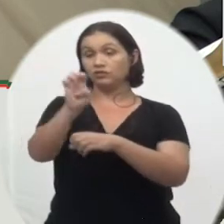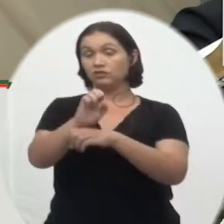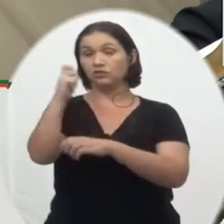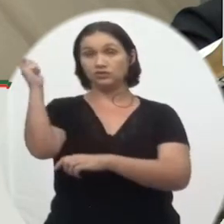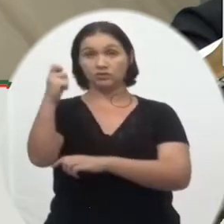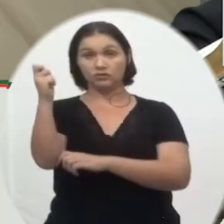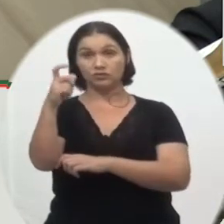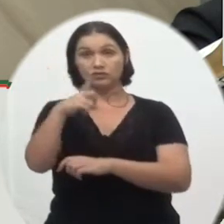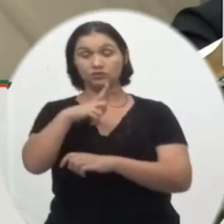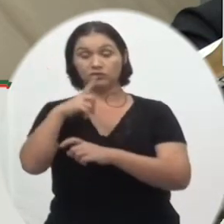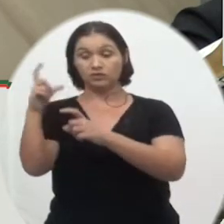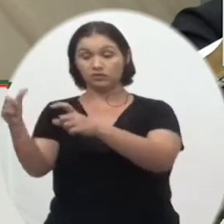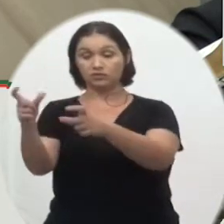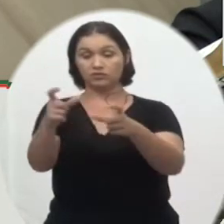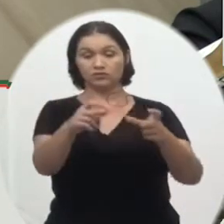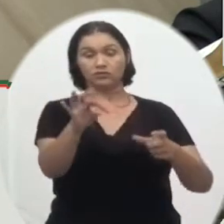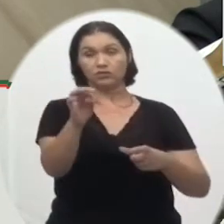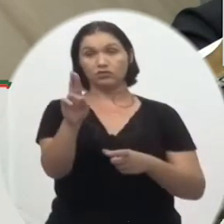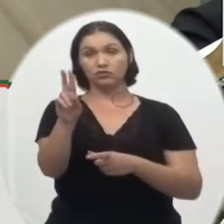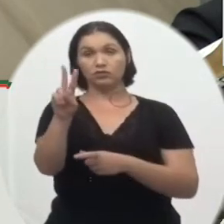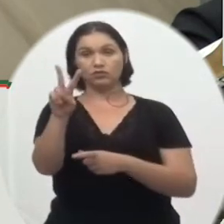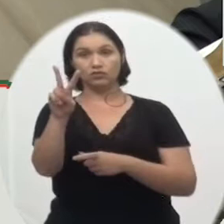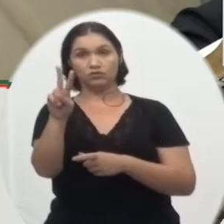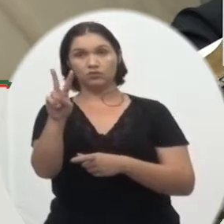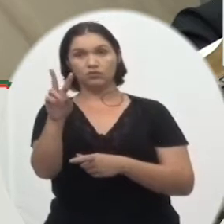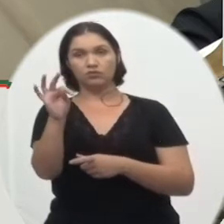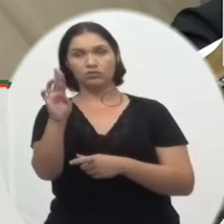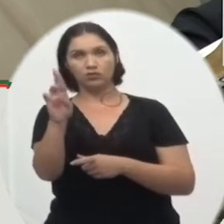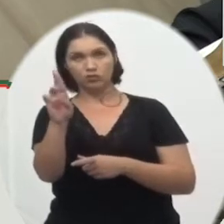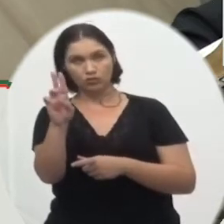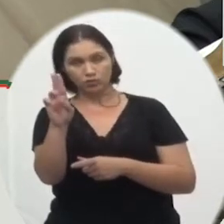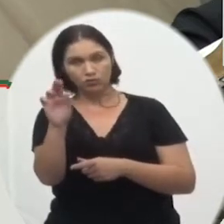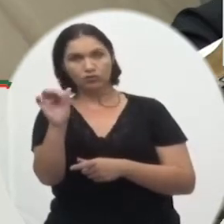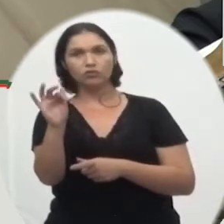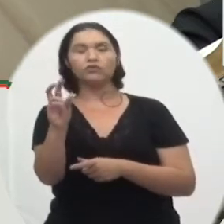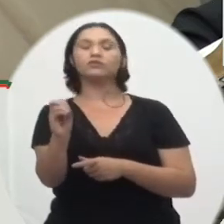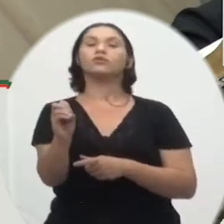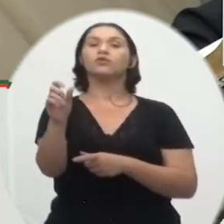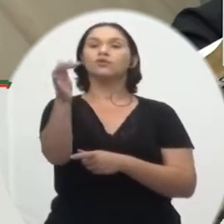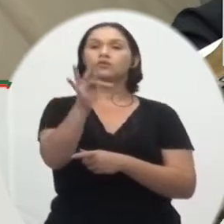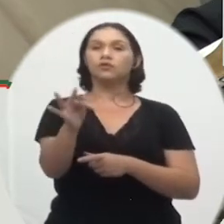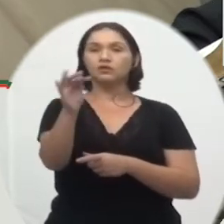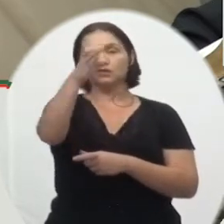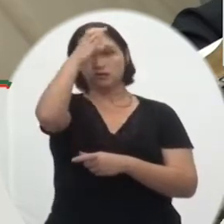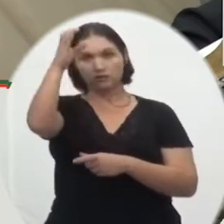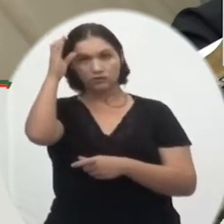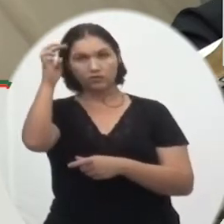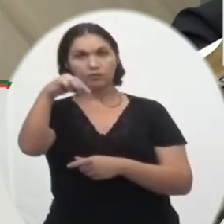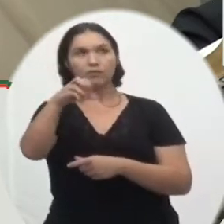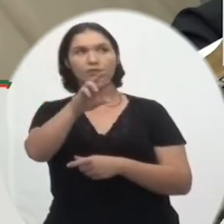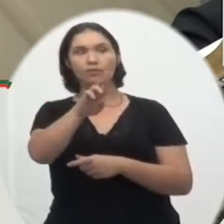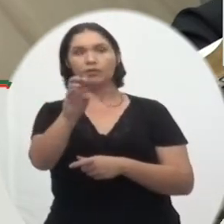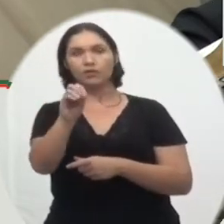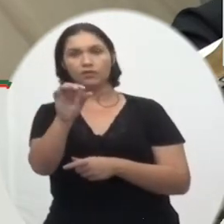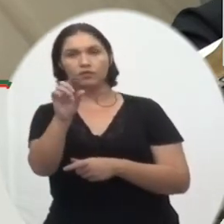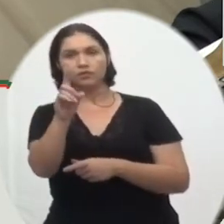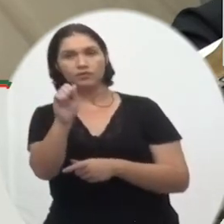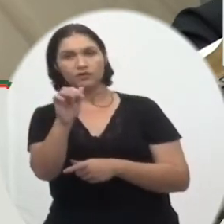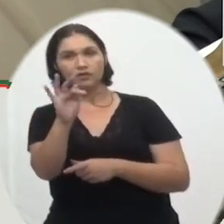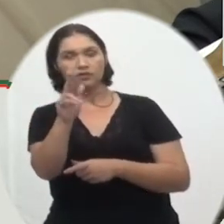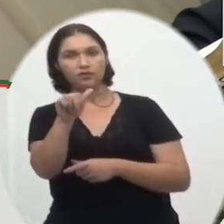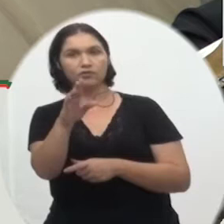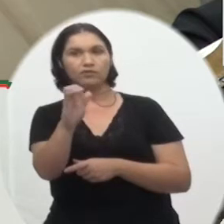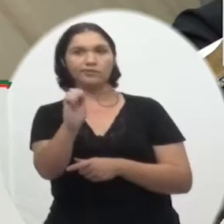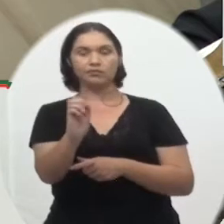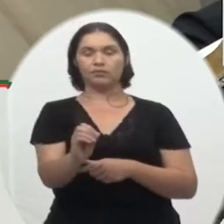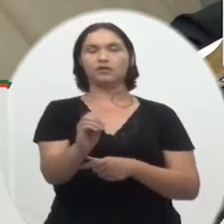seguintes localidades: Turvo, Forquilinha, Criciúma, Içara, Morro da Fumaça, Tubarão, Sangão, 13